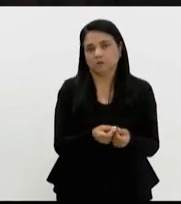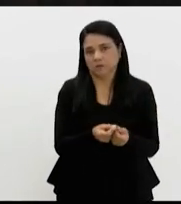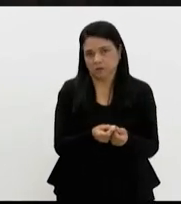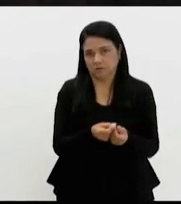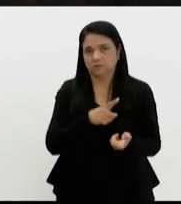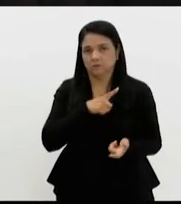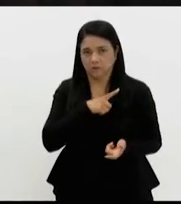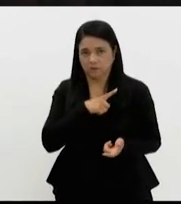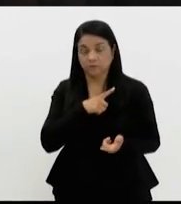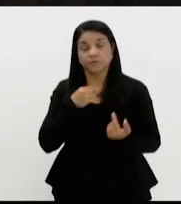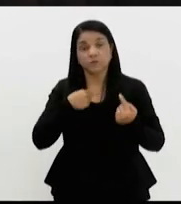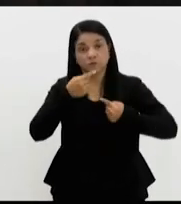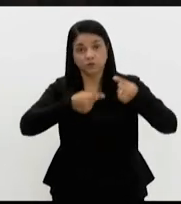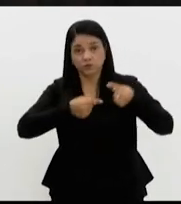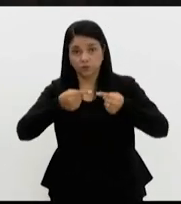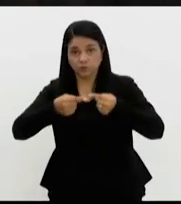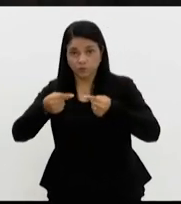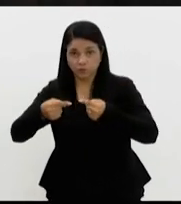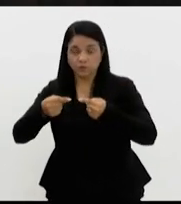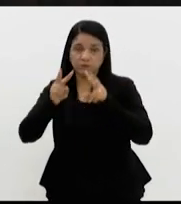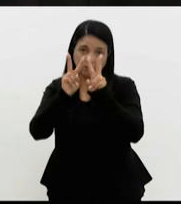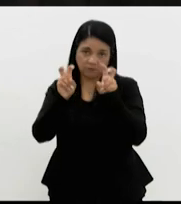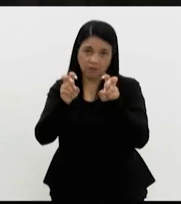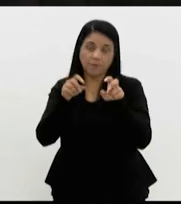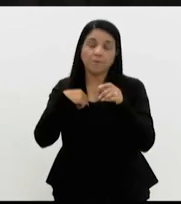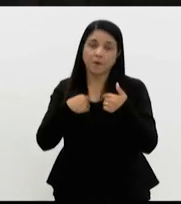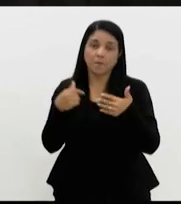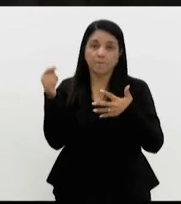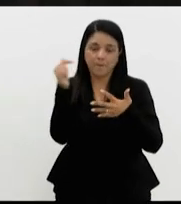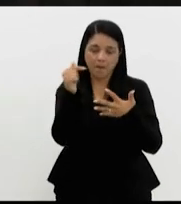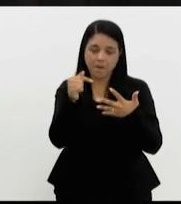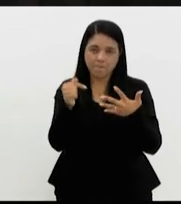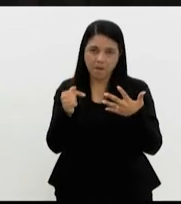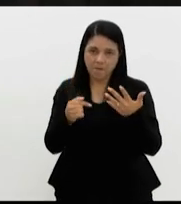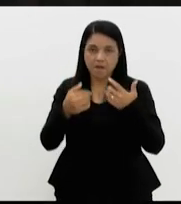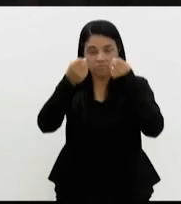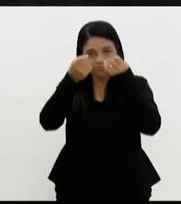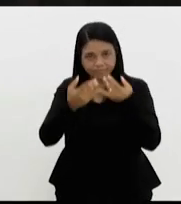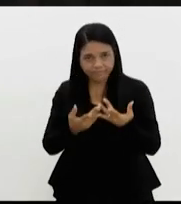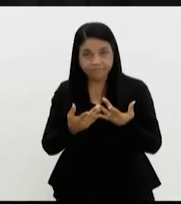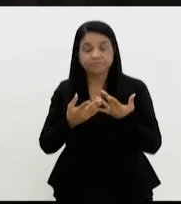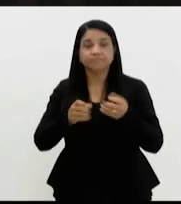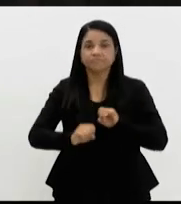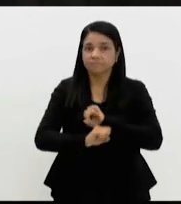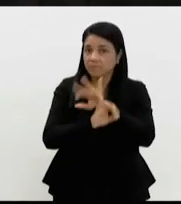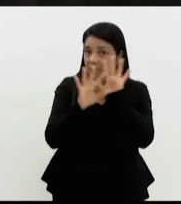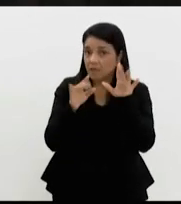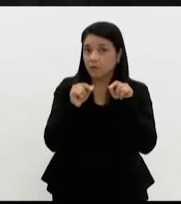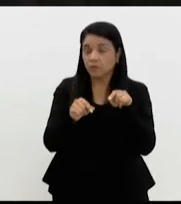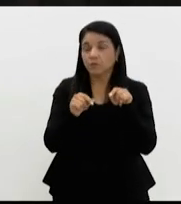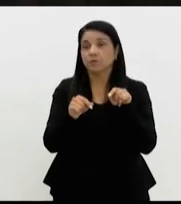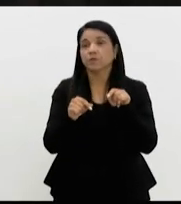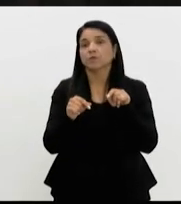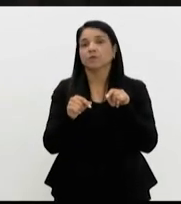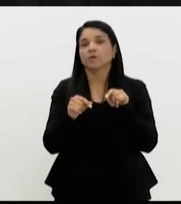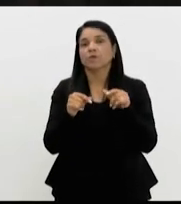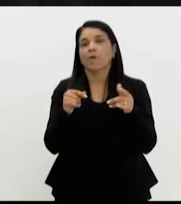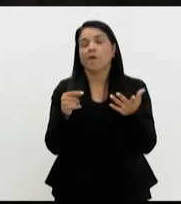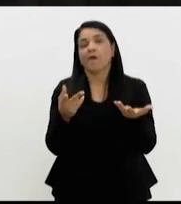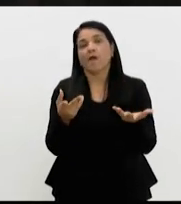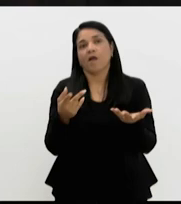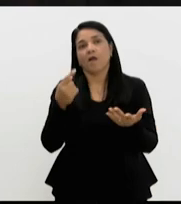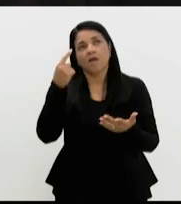que discutir a matéria exatamente para trazer essas questões à luz e dizer que produzimos, salvo erro de